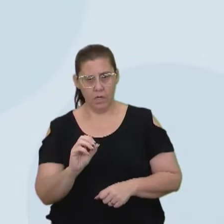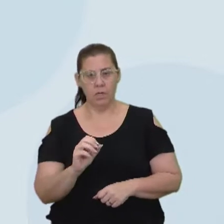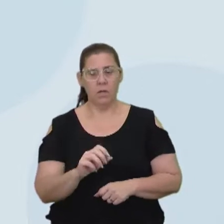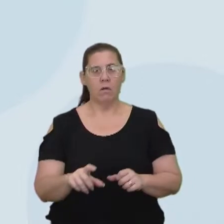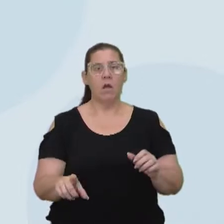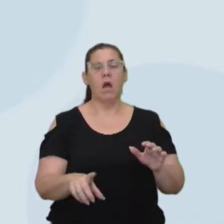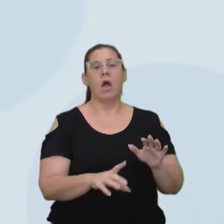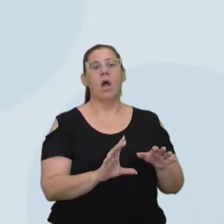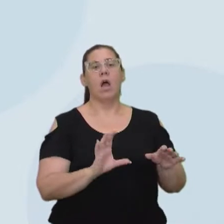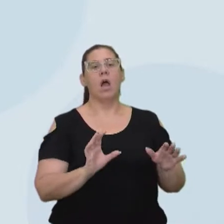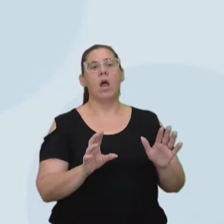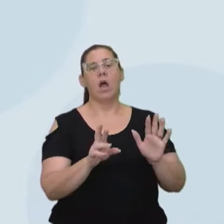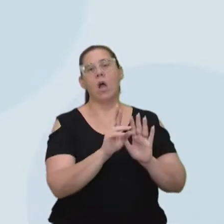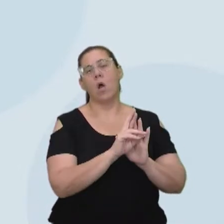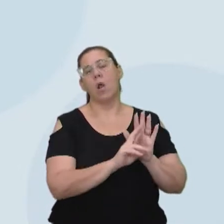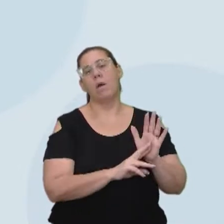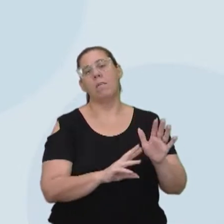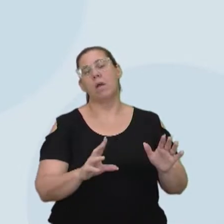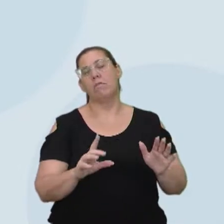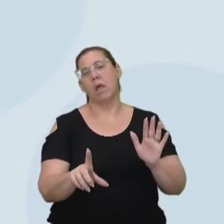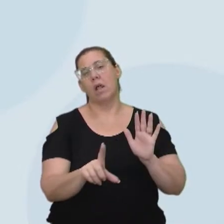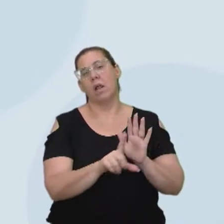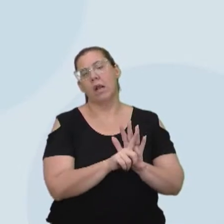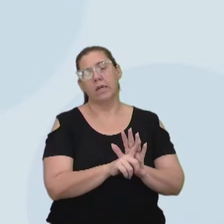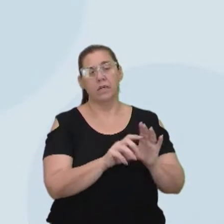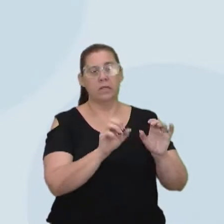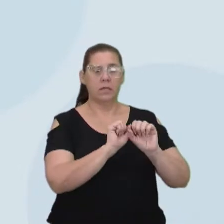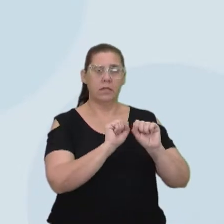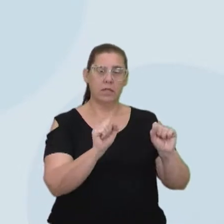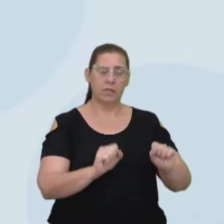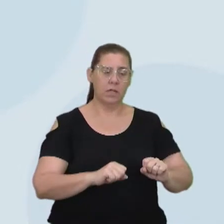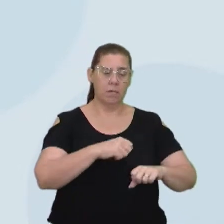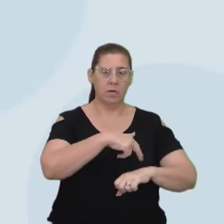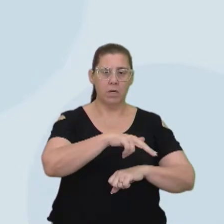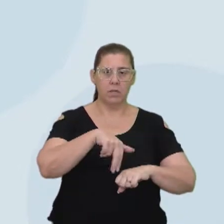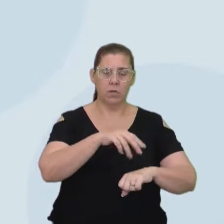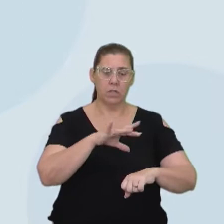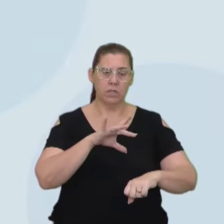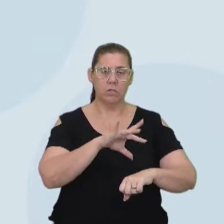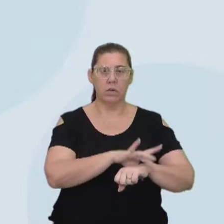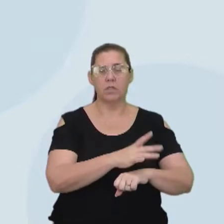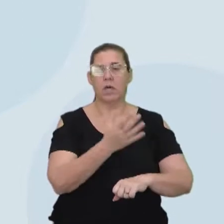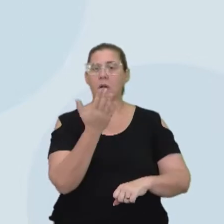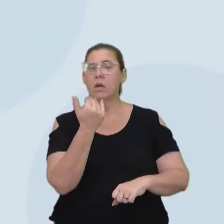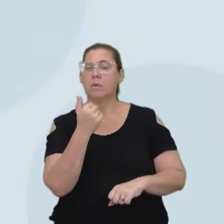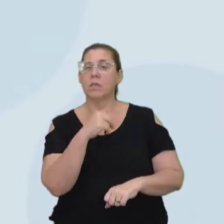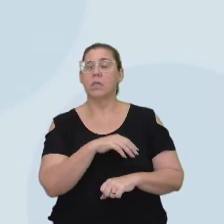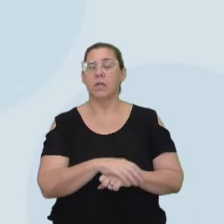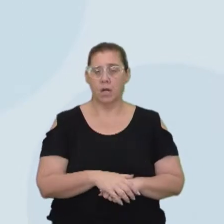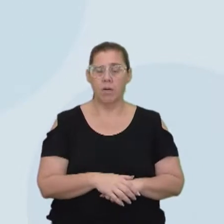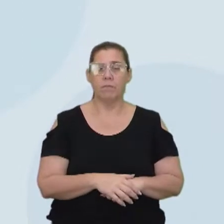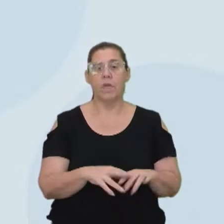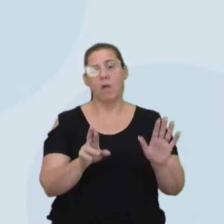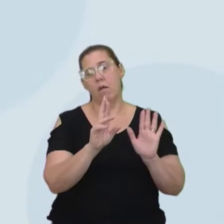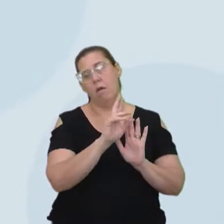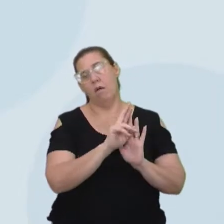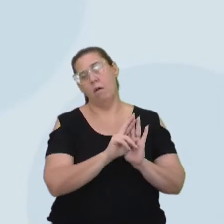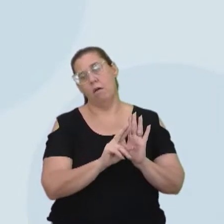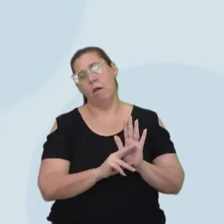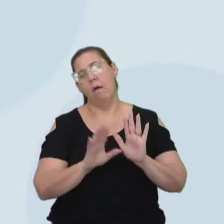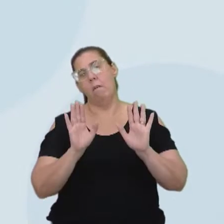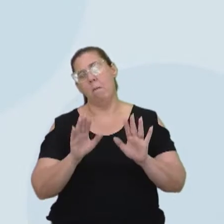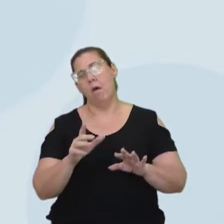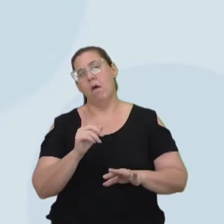lei, né, que cria o Sistema Nacional de Segurança Alimentar e Nutricional, né, mesma regrinha aqui, só que ele